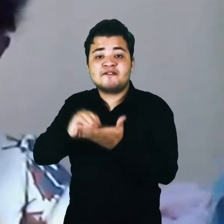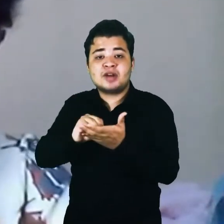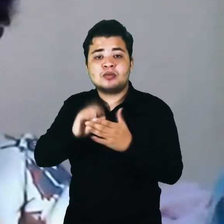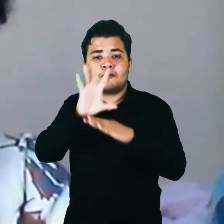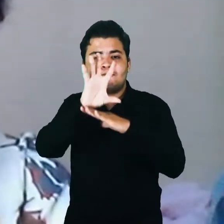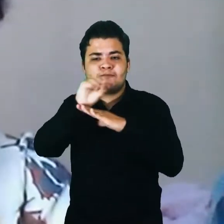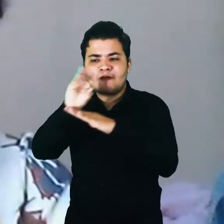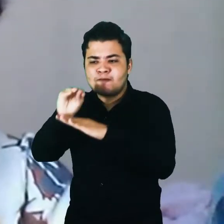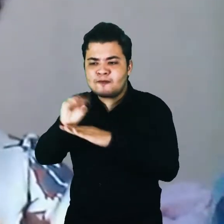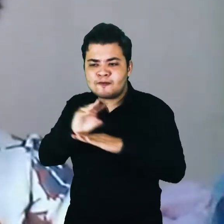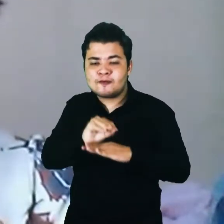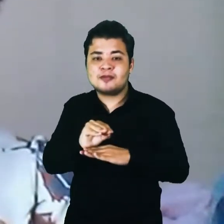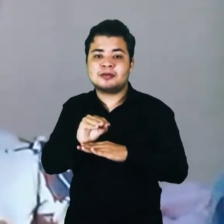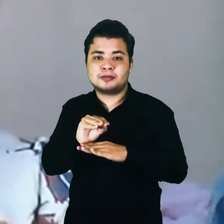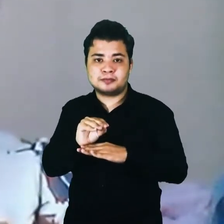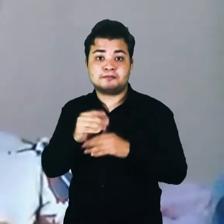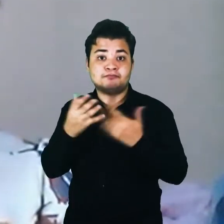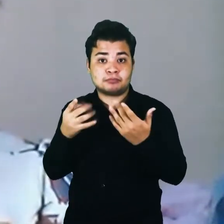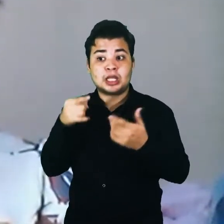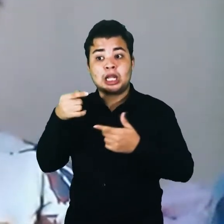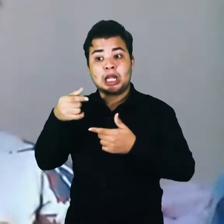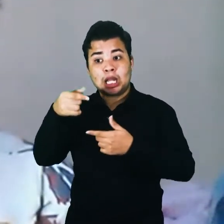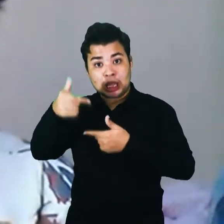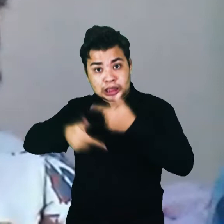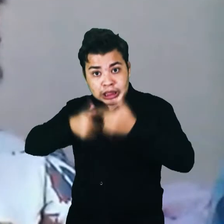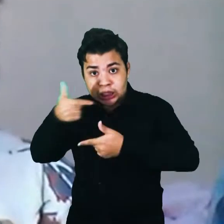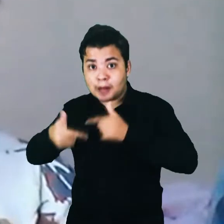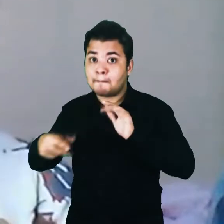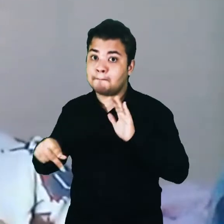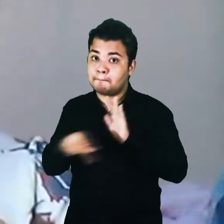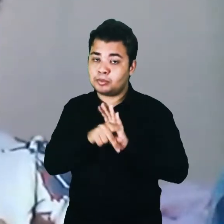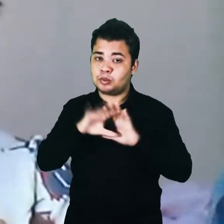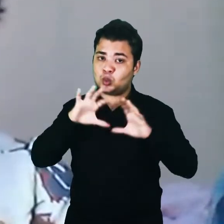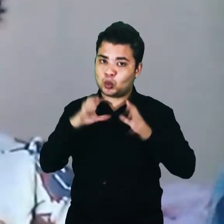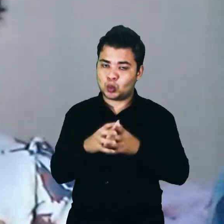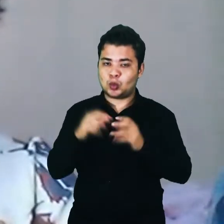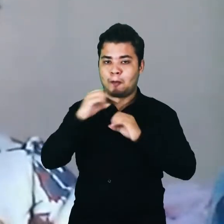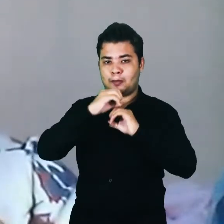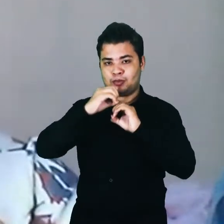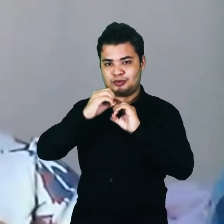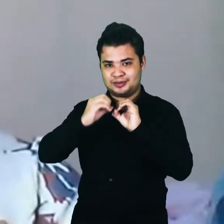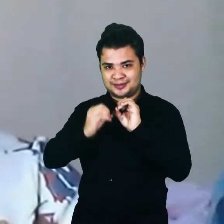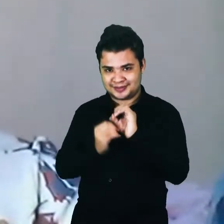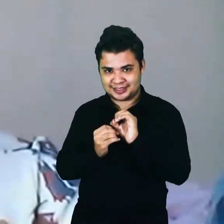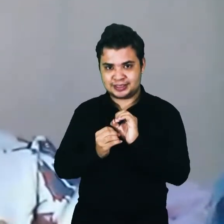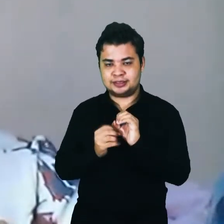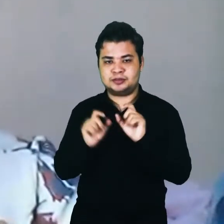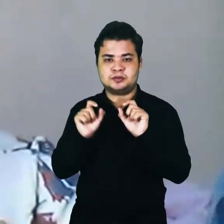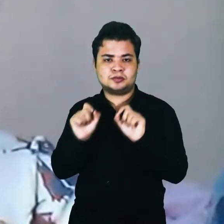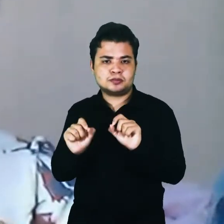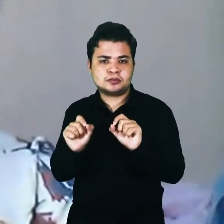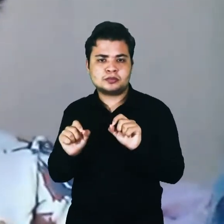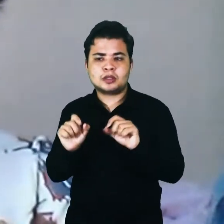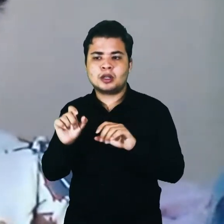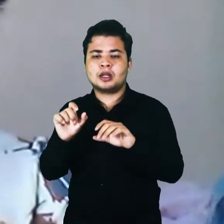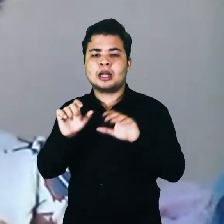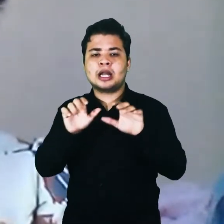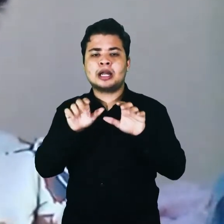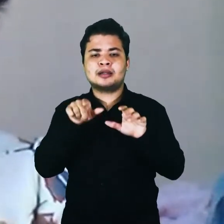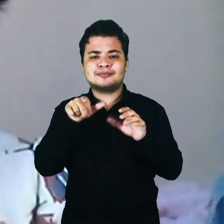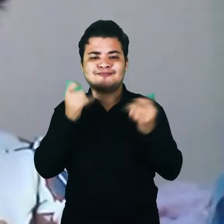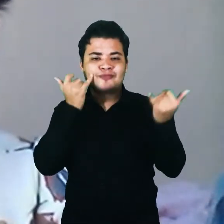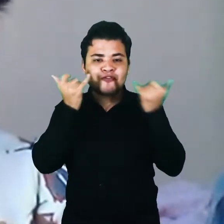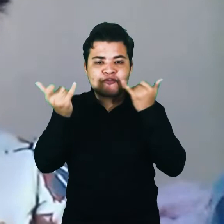Então, essa tarefa ainda é uma tarefa da equipe da UFG, completar tanto a digitação dos